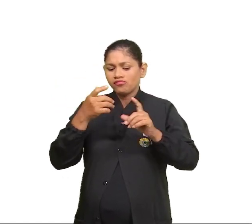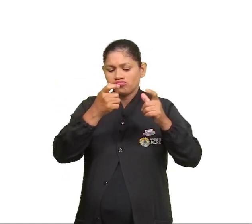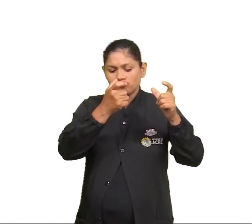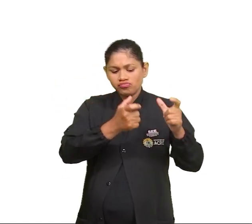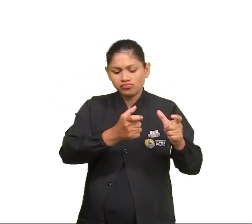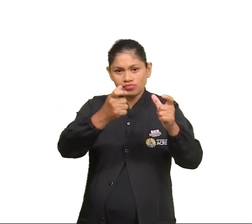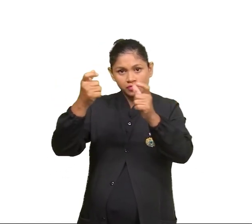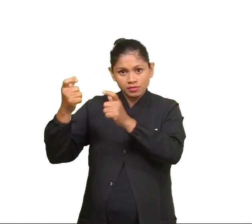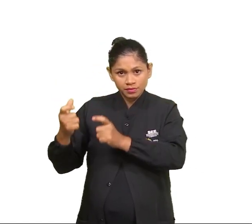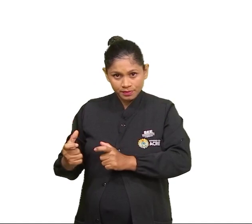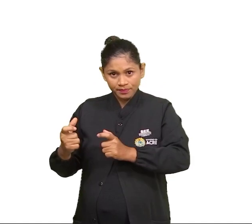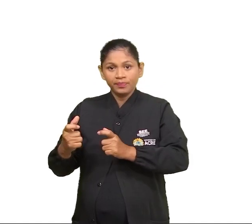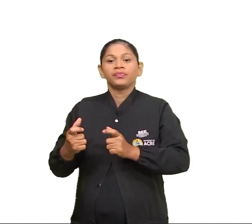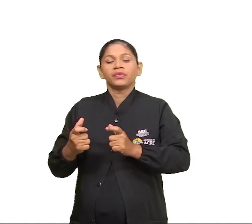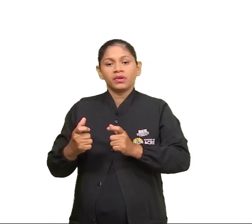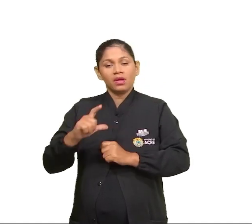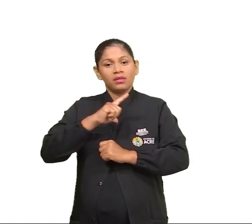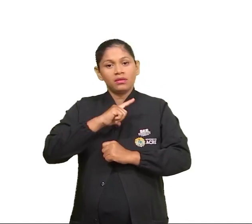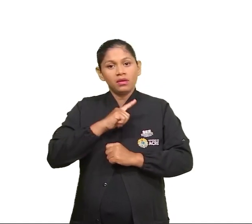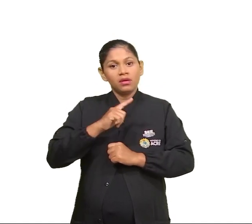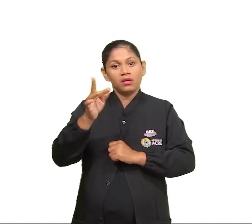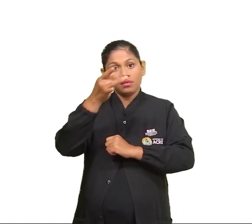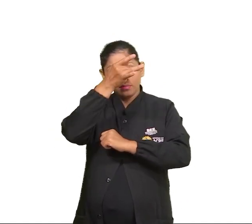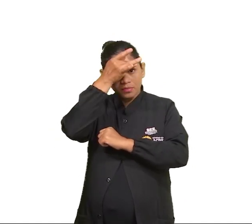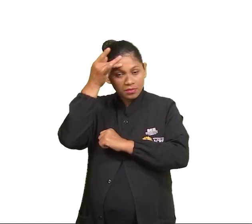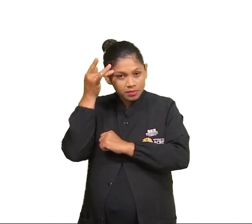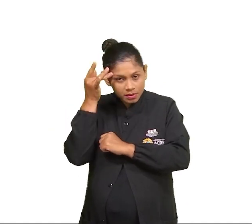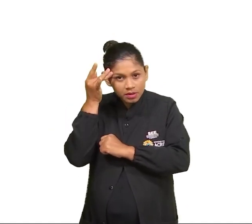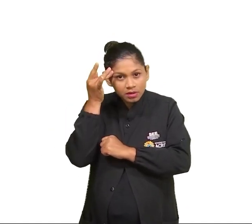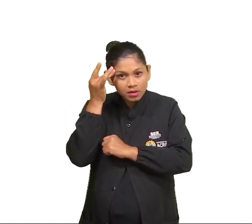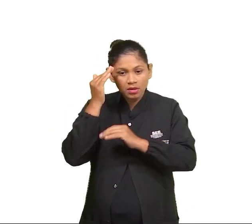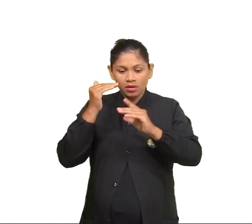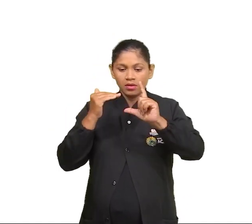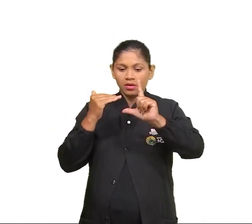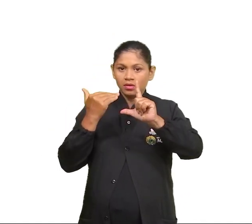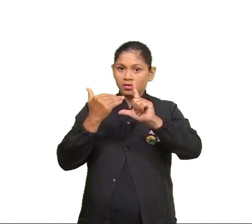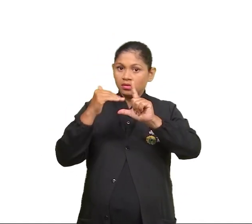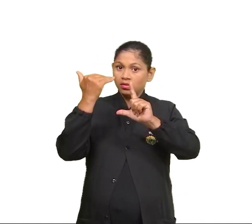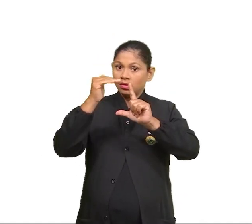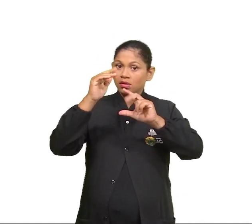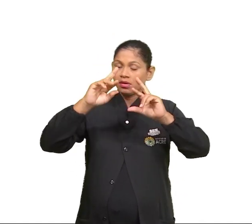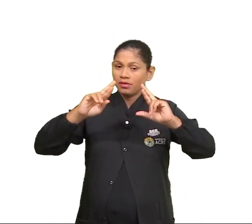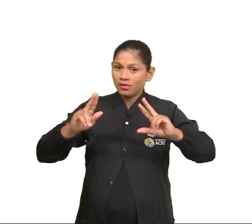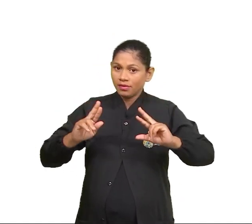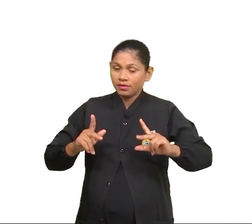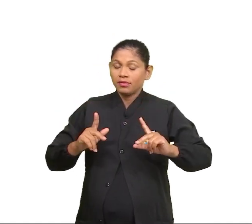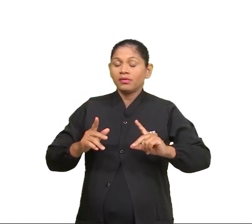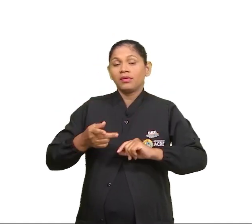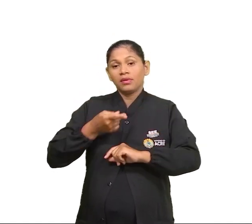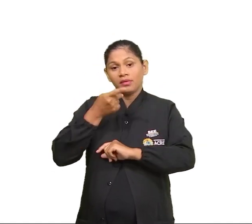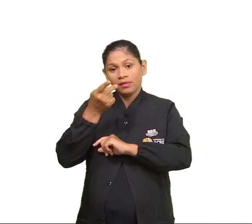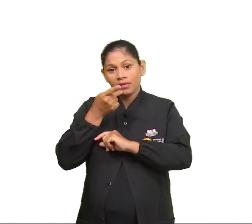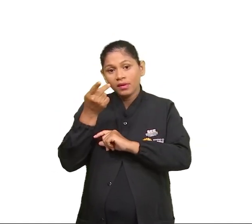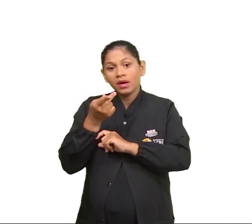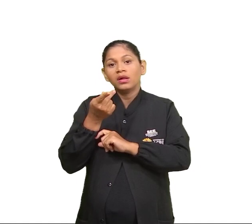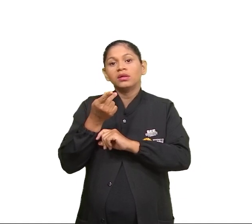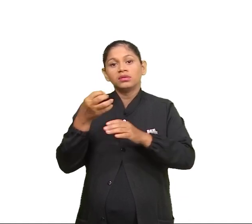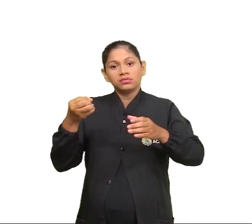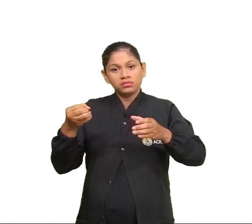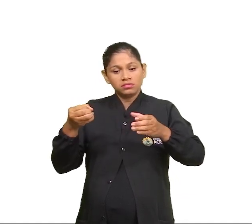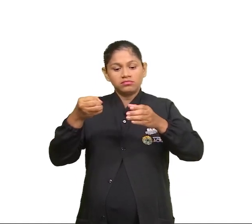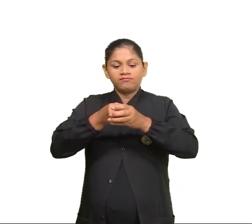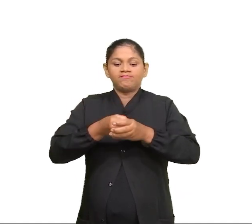e nesses espaços existem pessoas basicamente de camadas sociais diferentes, a gente está falando de um processo, então,